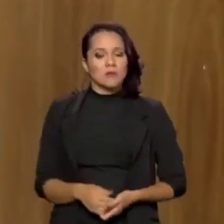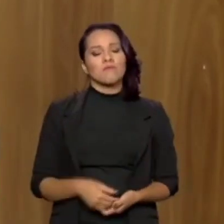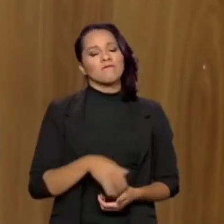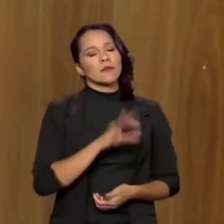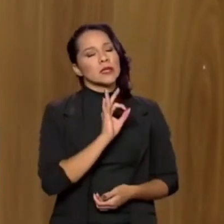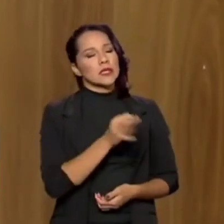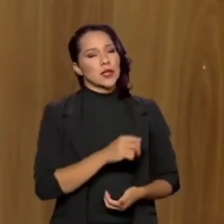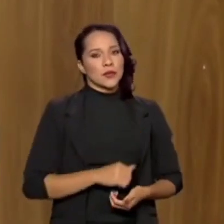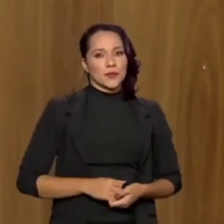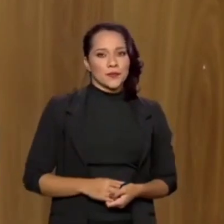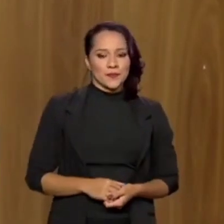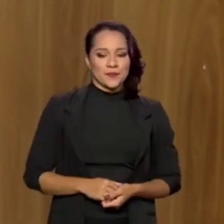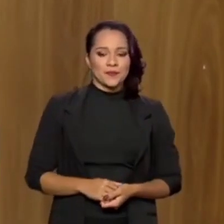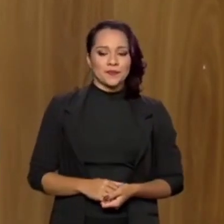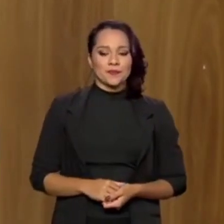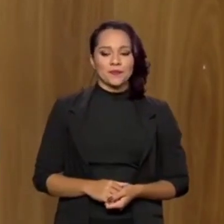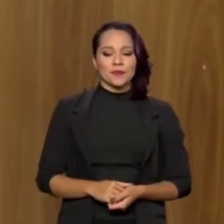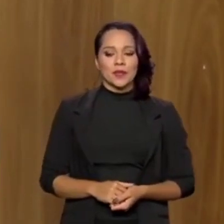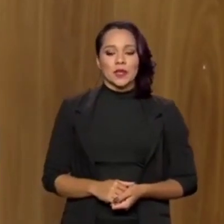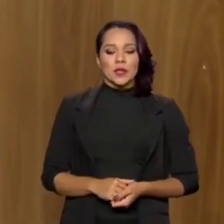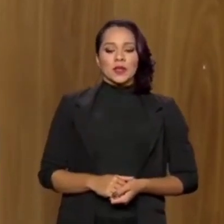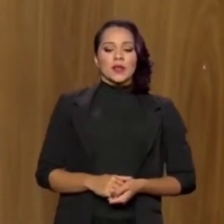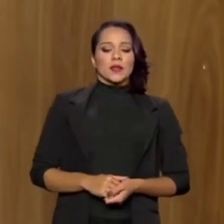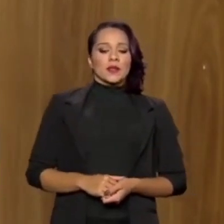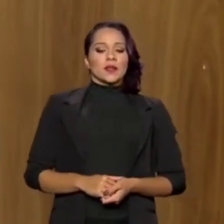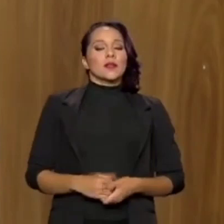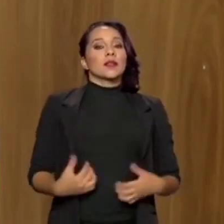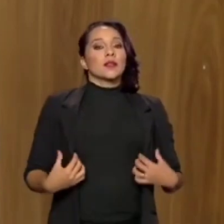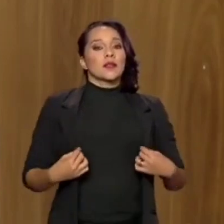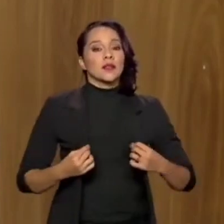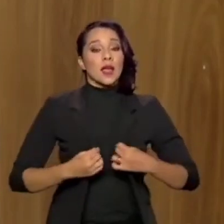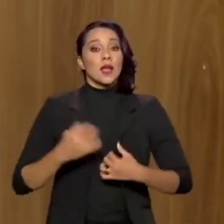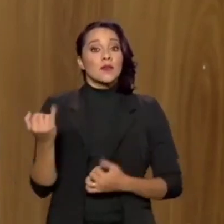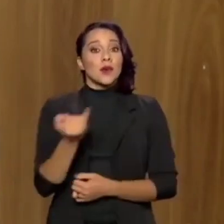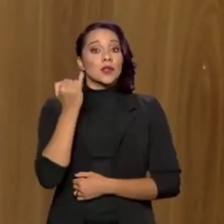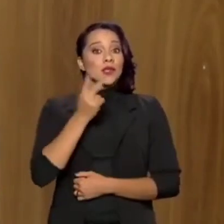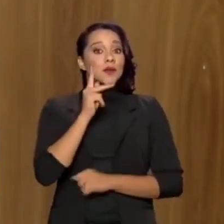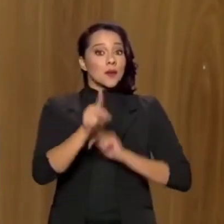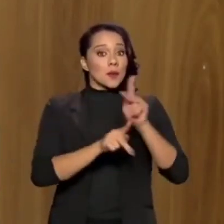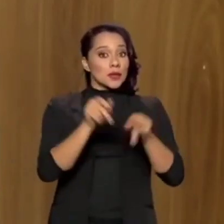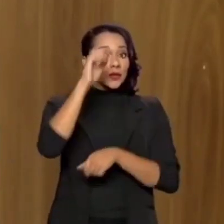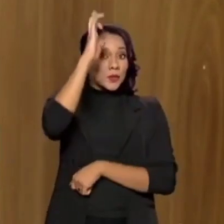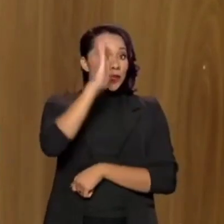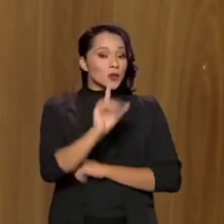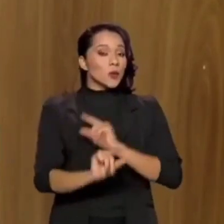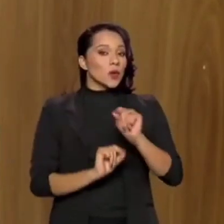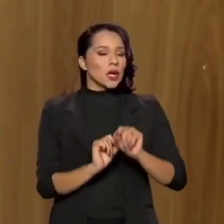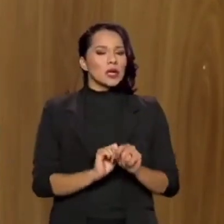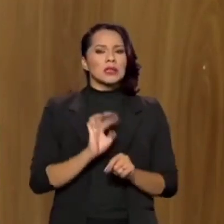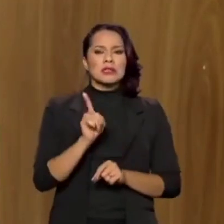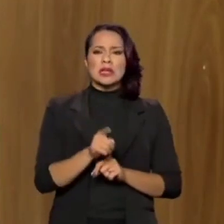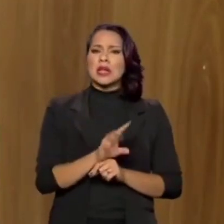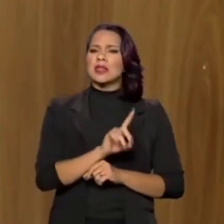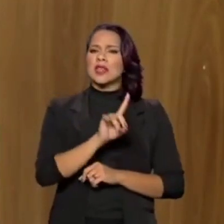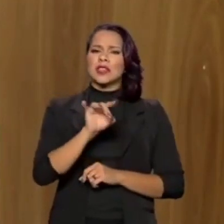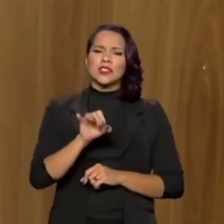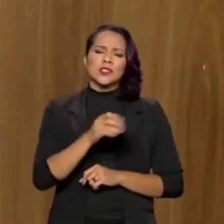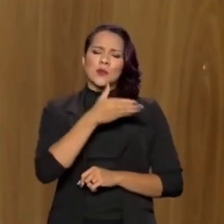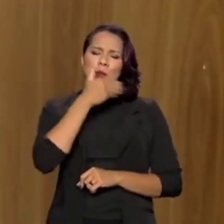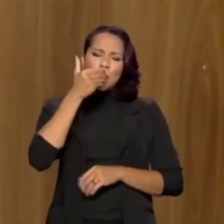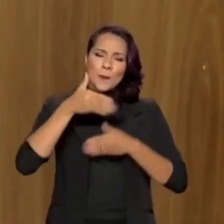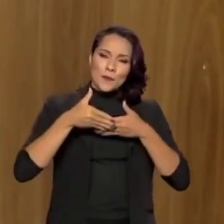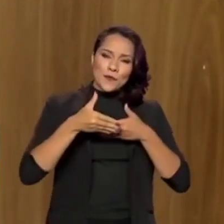Perfeito. É muito importante dizer aos brasileiros o seguinte: há dias muito melhores à